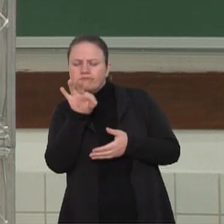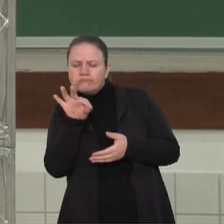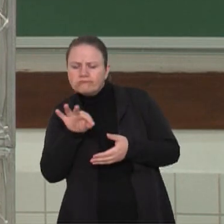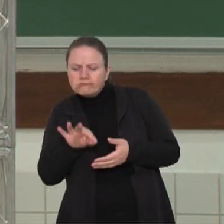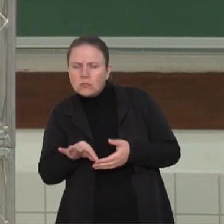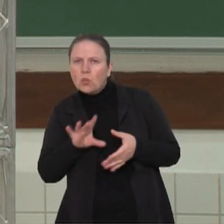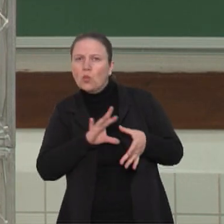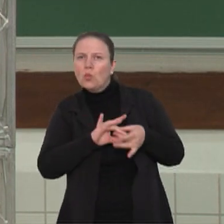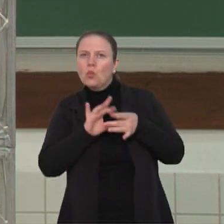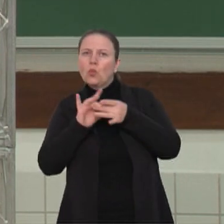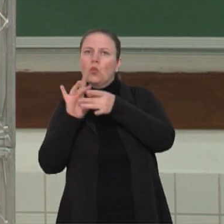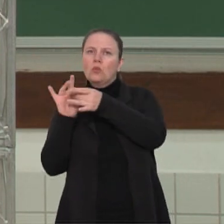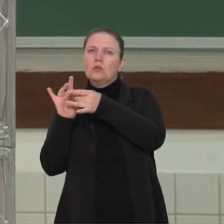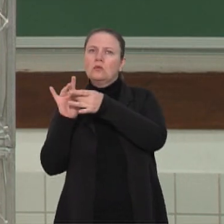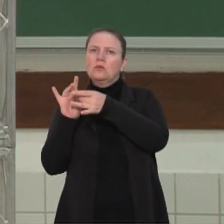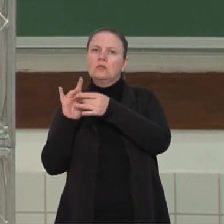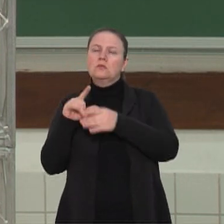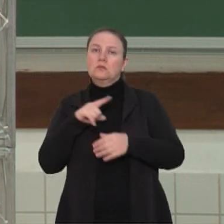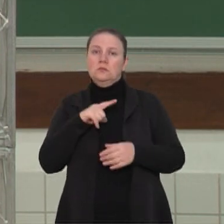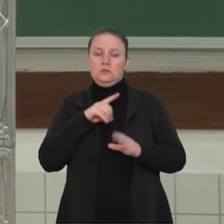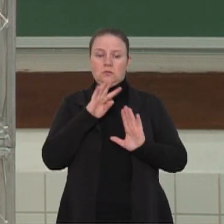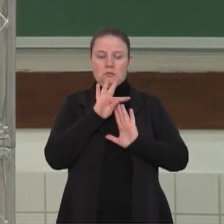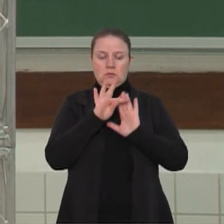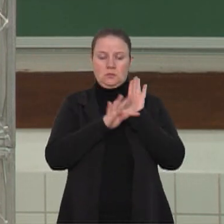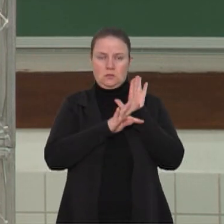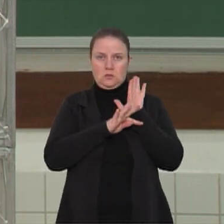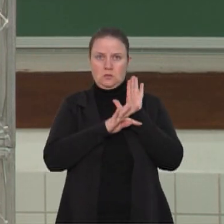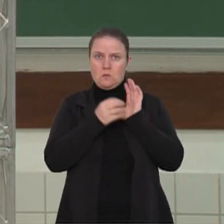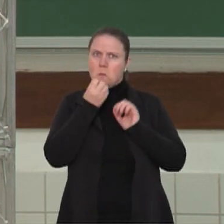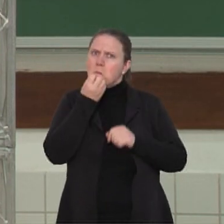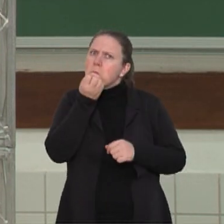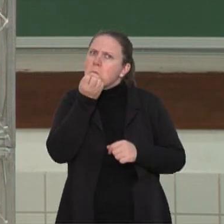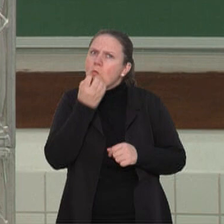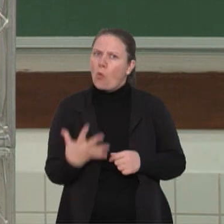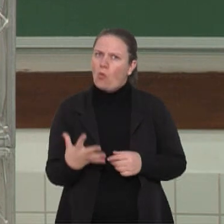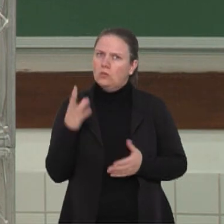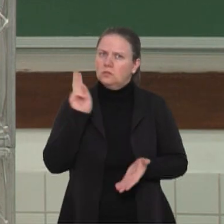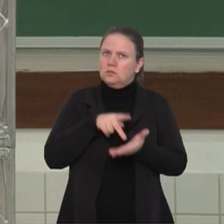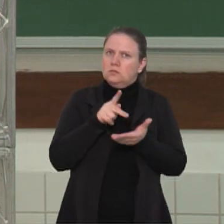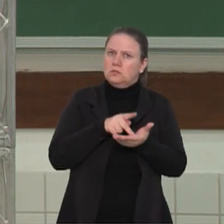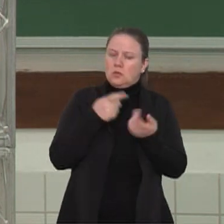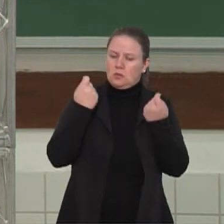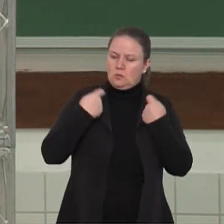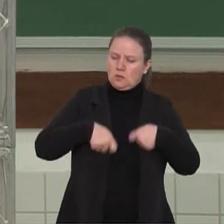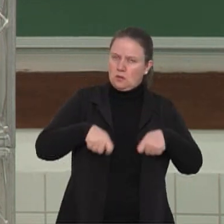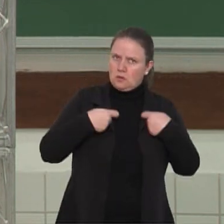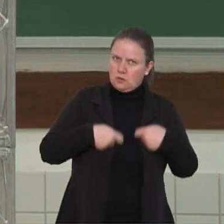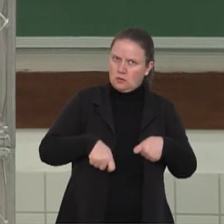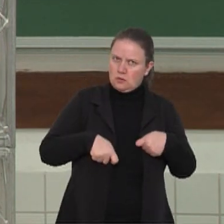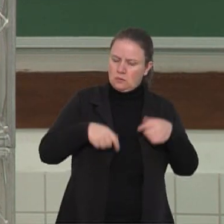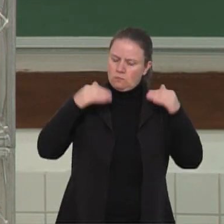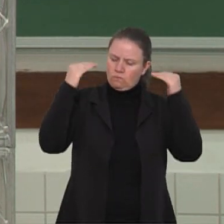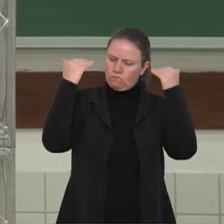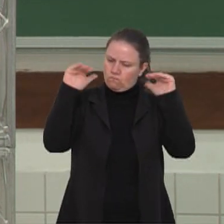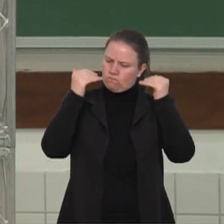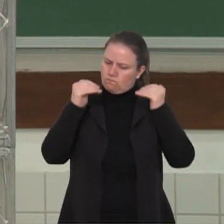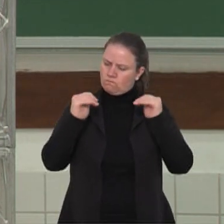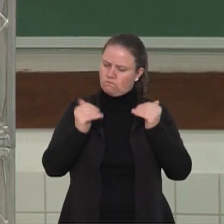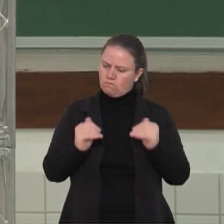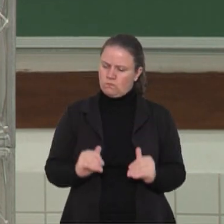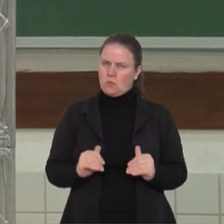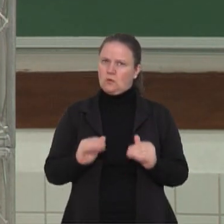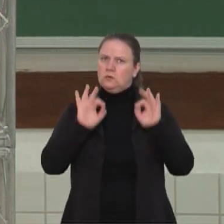coesão sequencial. Então, um texto, para ser bom, ele tem que usar muito a coesão sequencial, além da